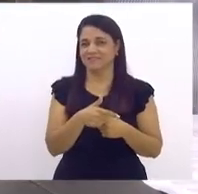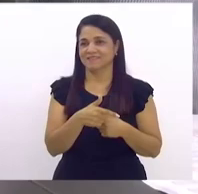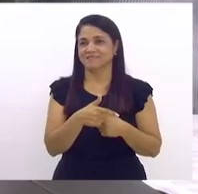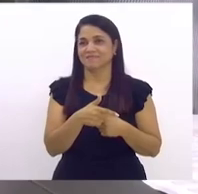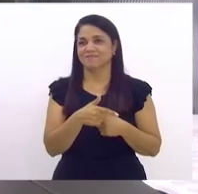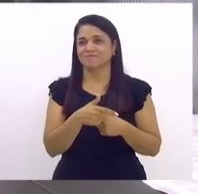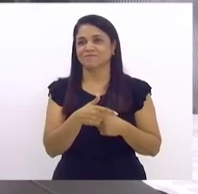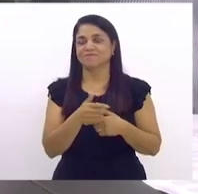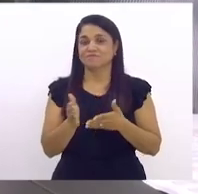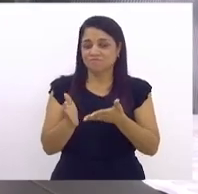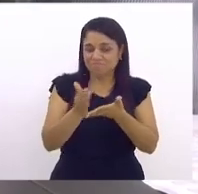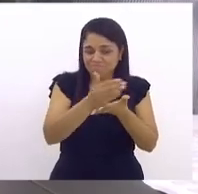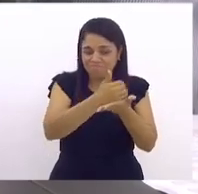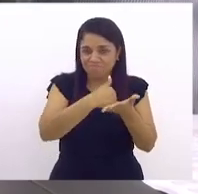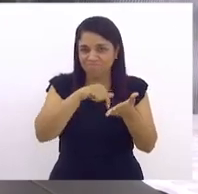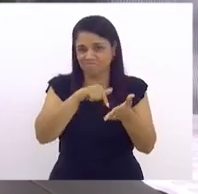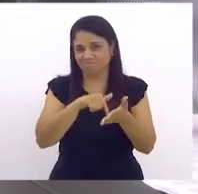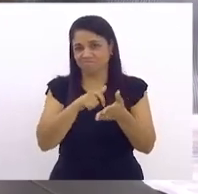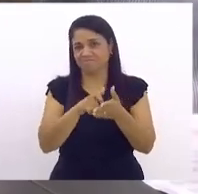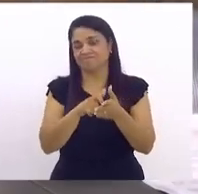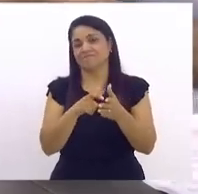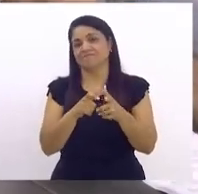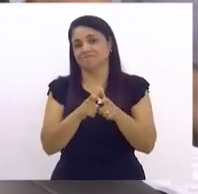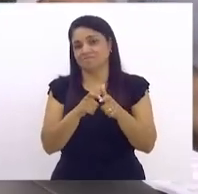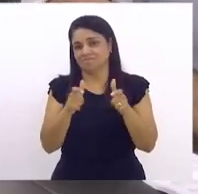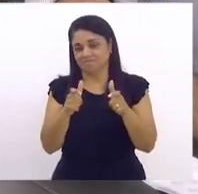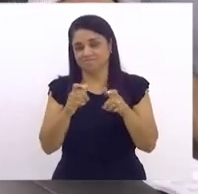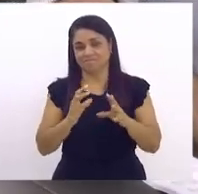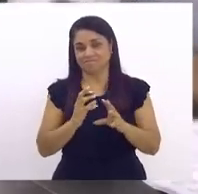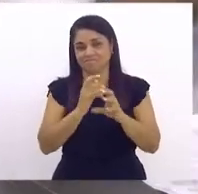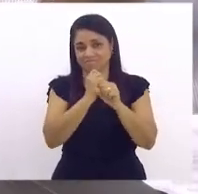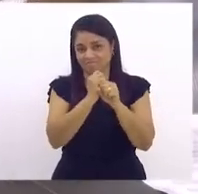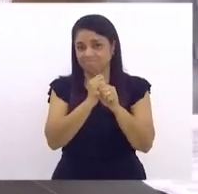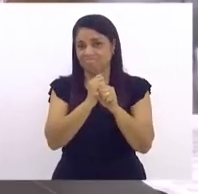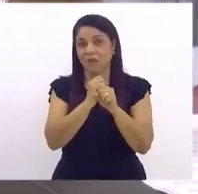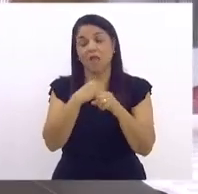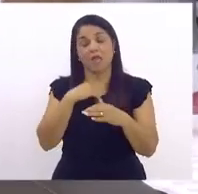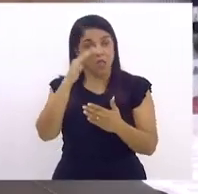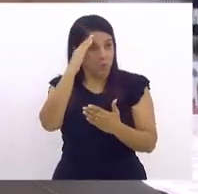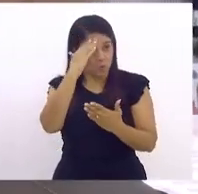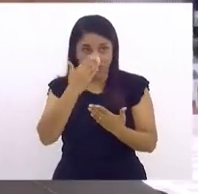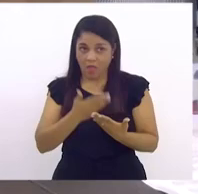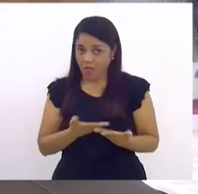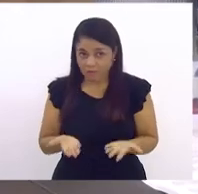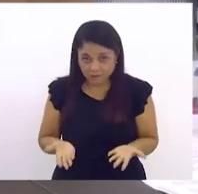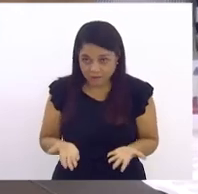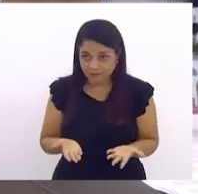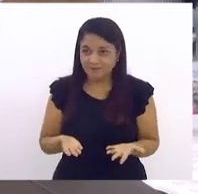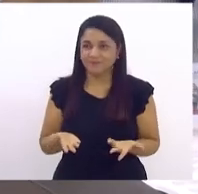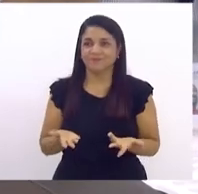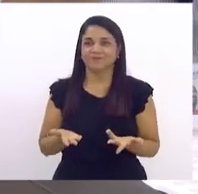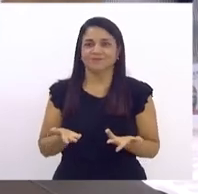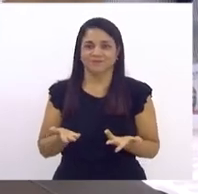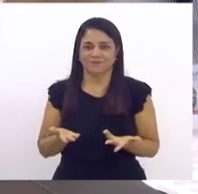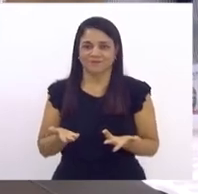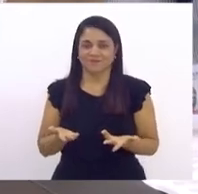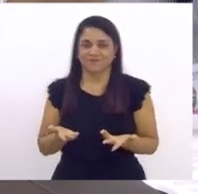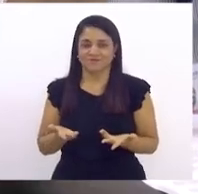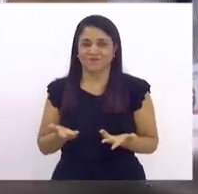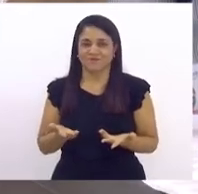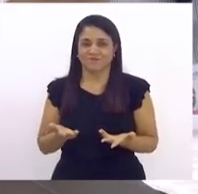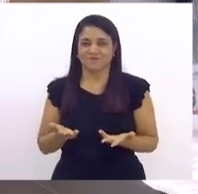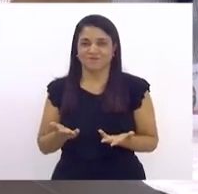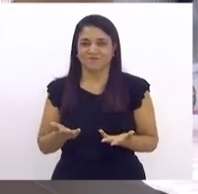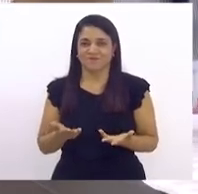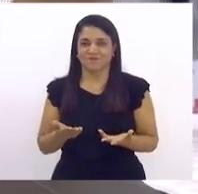com a recomposição ou ampliação da receita. É inacreditável isso. Então, queria que a gente fizesse